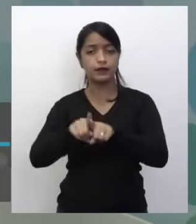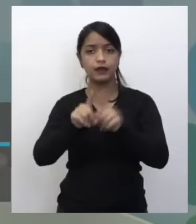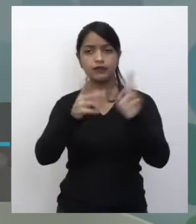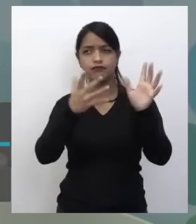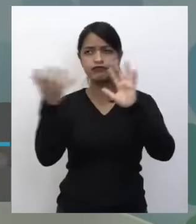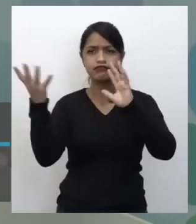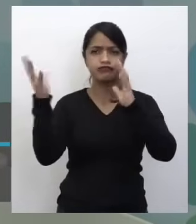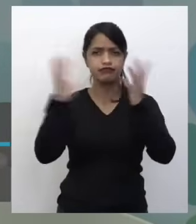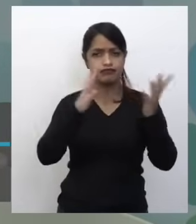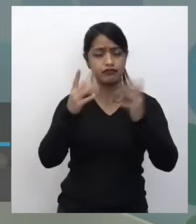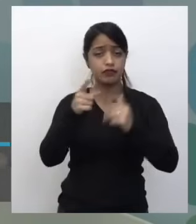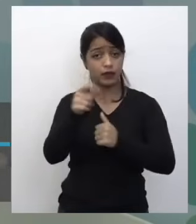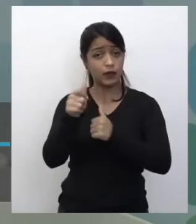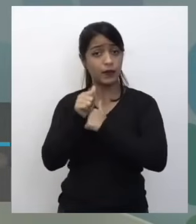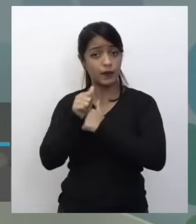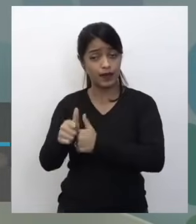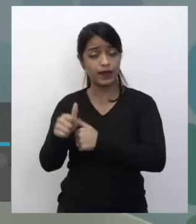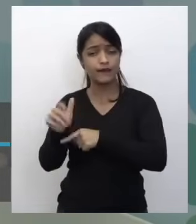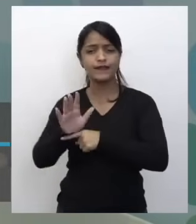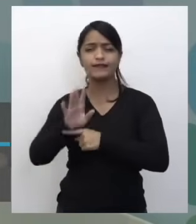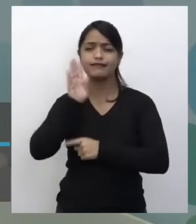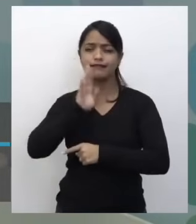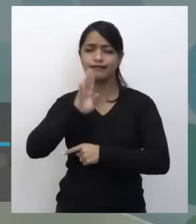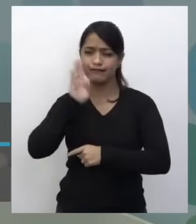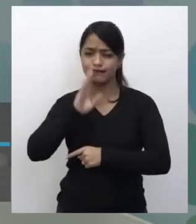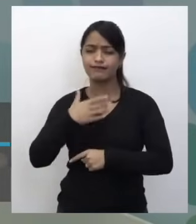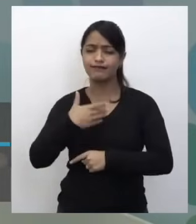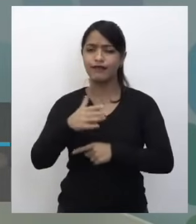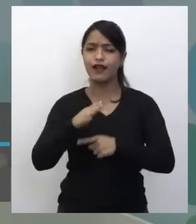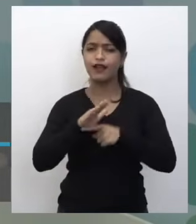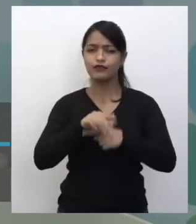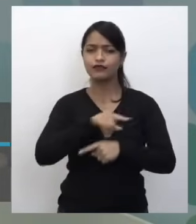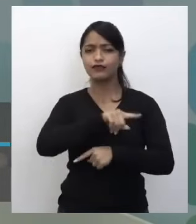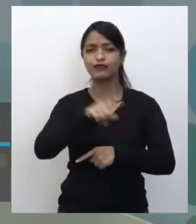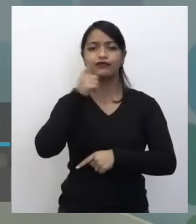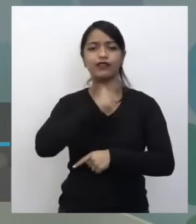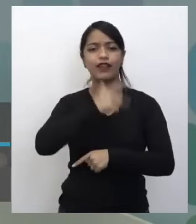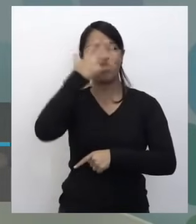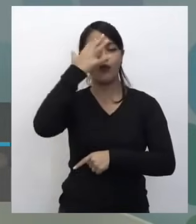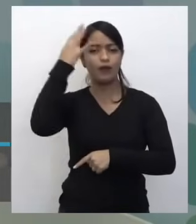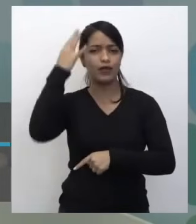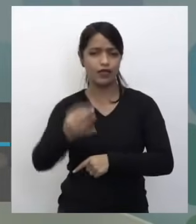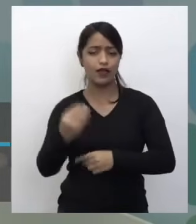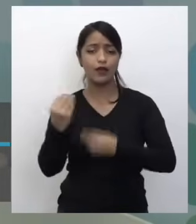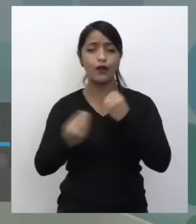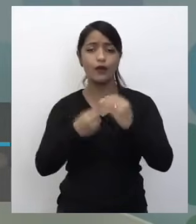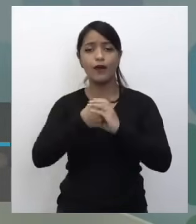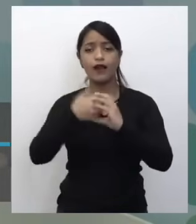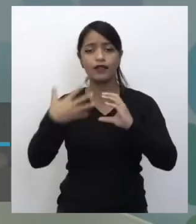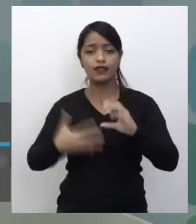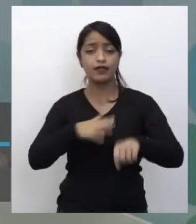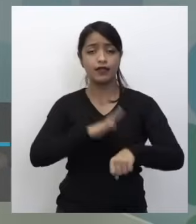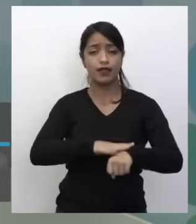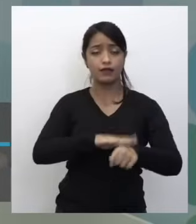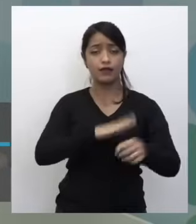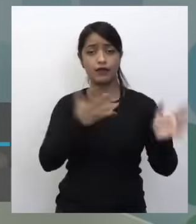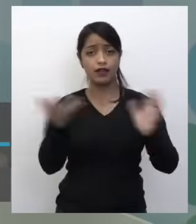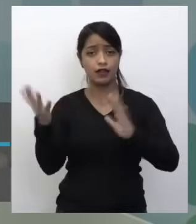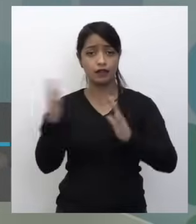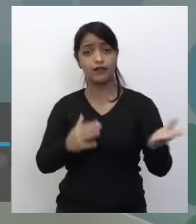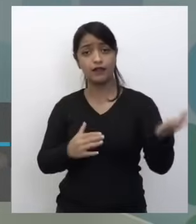legal, esse vídeo é muito legal, acompanhe porque ele vai dar aí uma noção sobre essa característica aí do clima e do tempo. Vamos lá acompanhar?